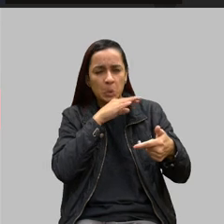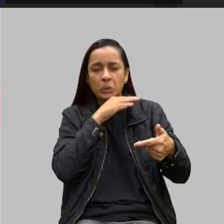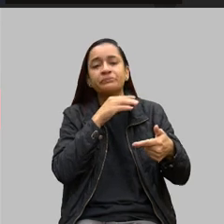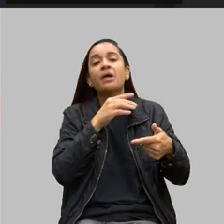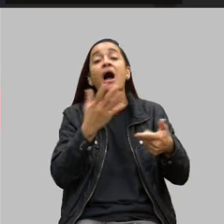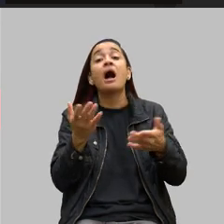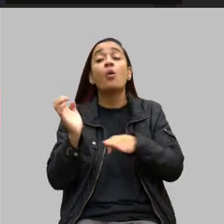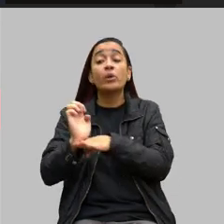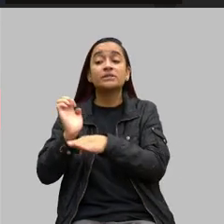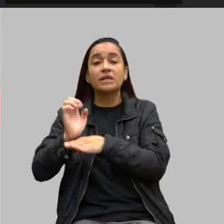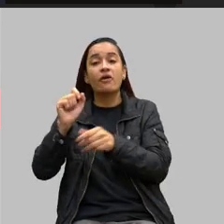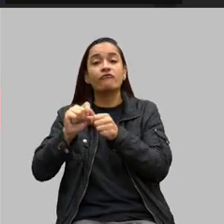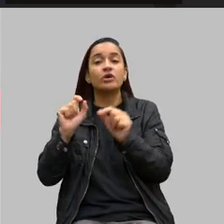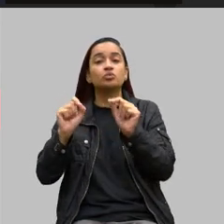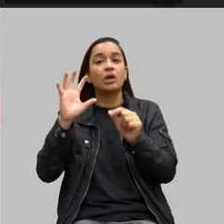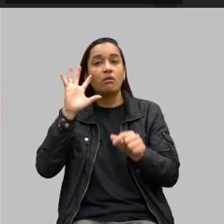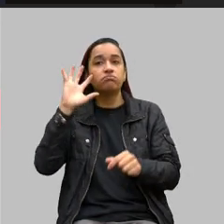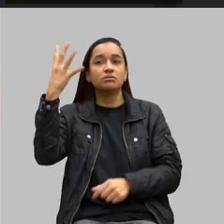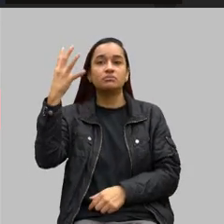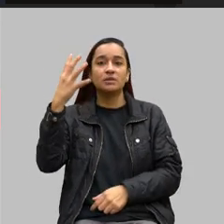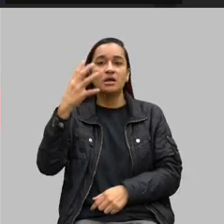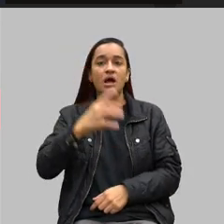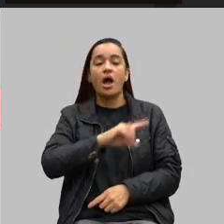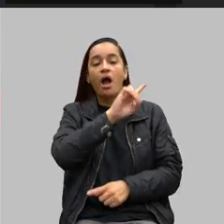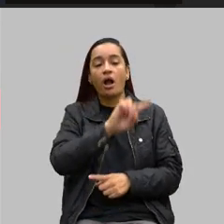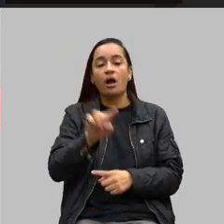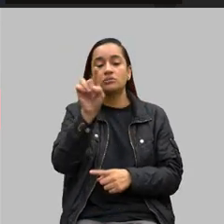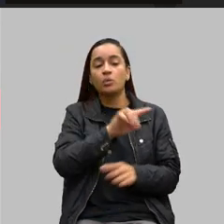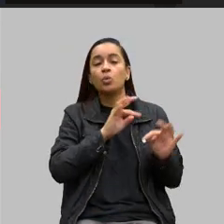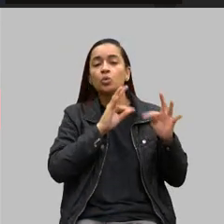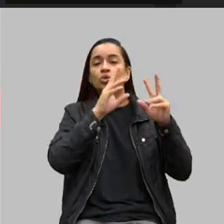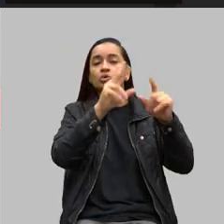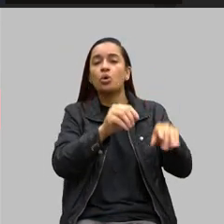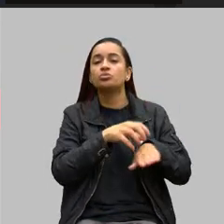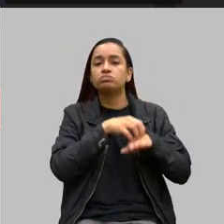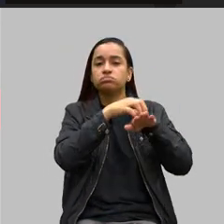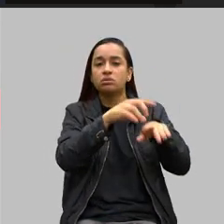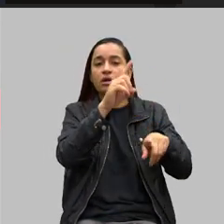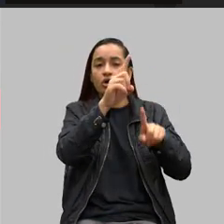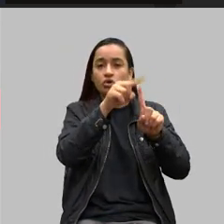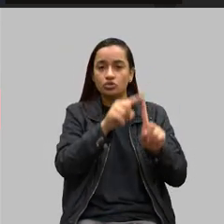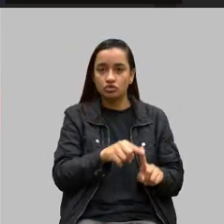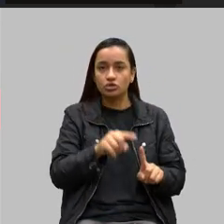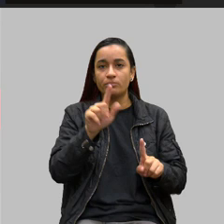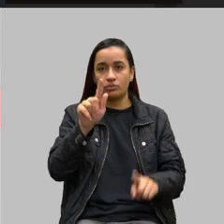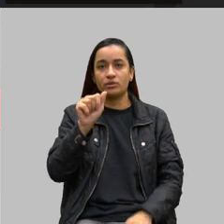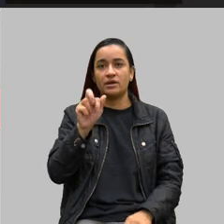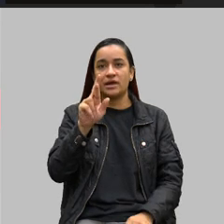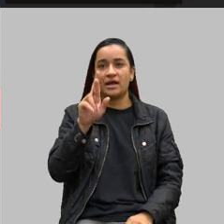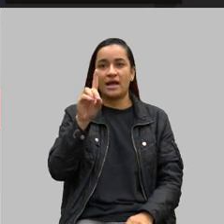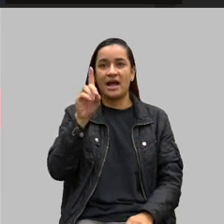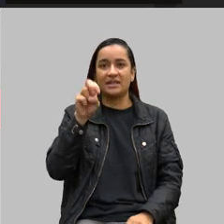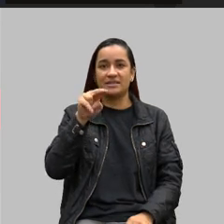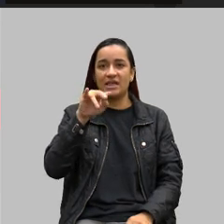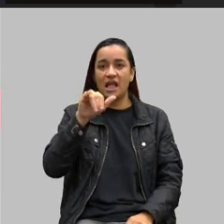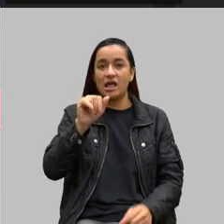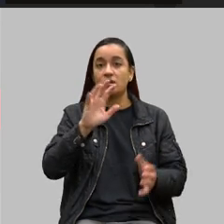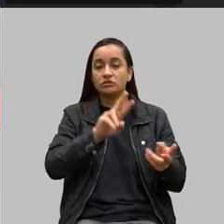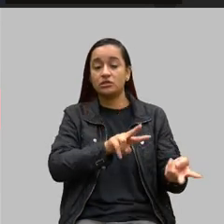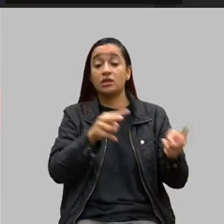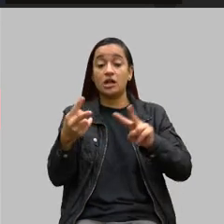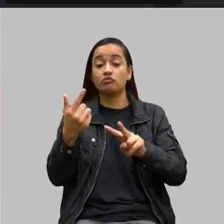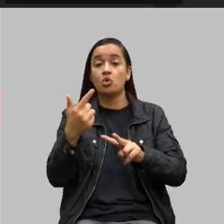intervenção ontem né suspendeu todas as linhas da Gardenia que foram transferidas para outras viações em caráter né de